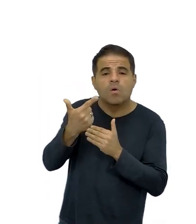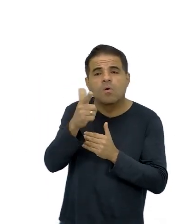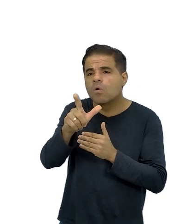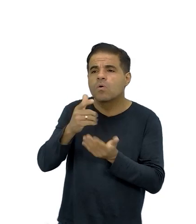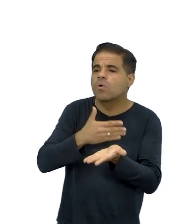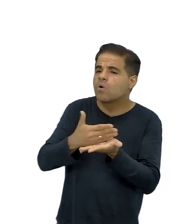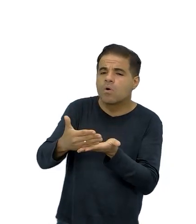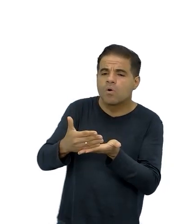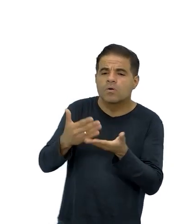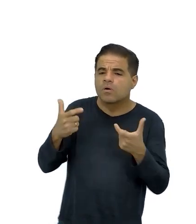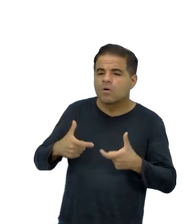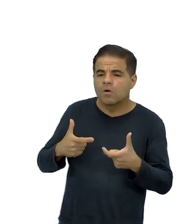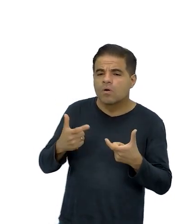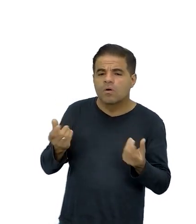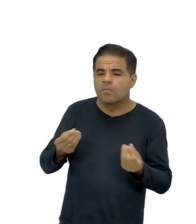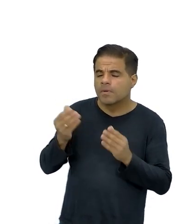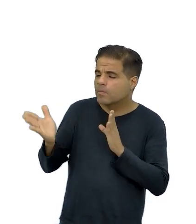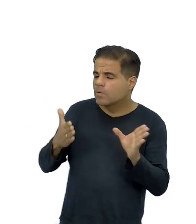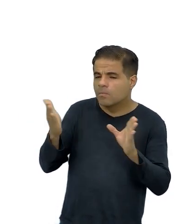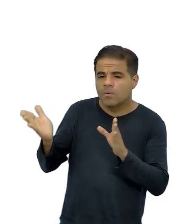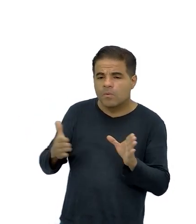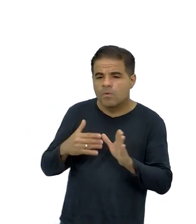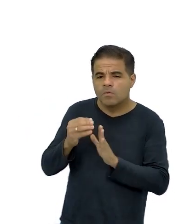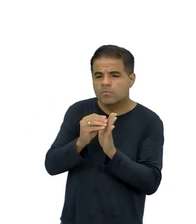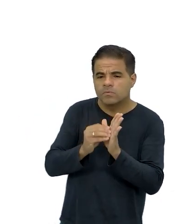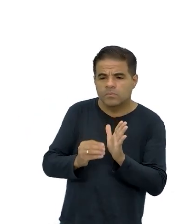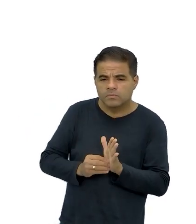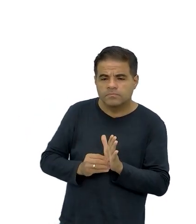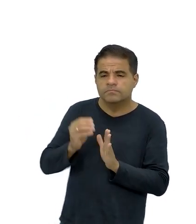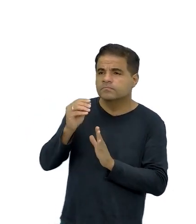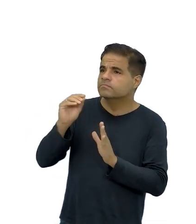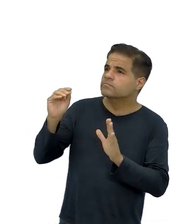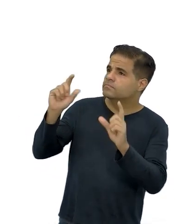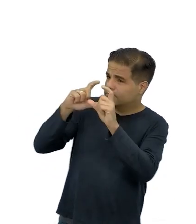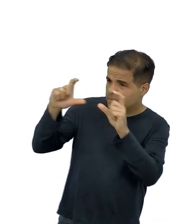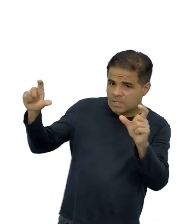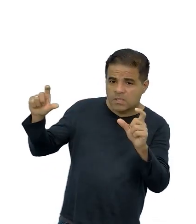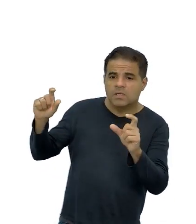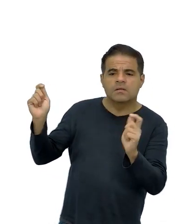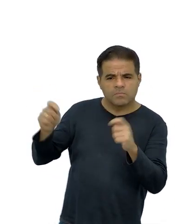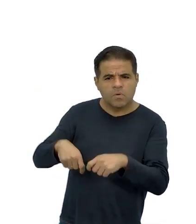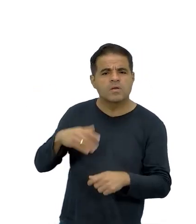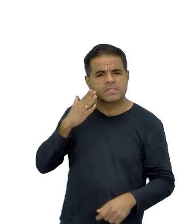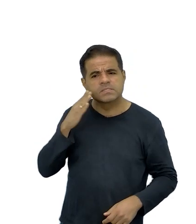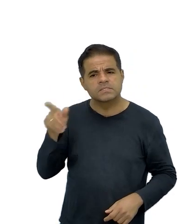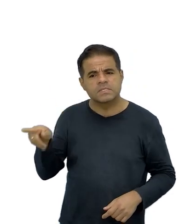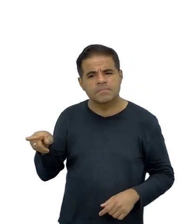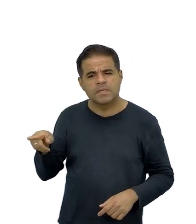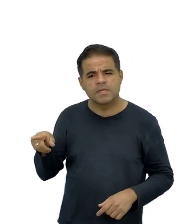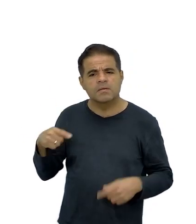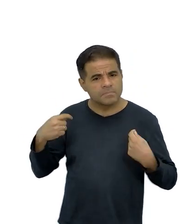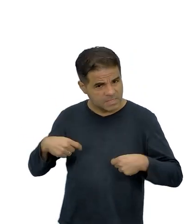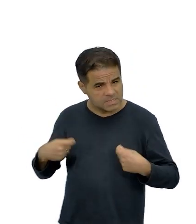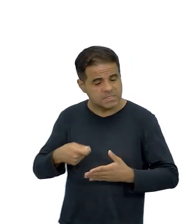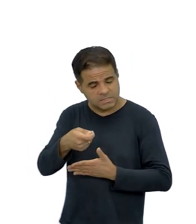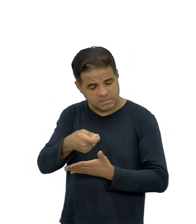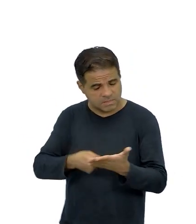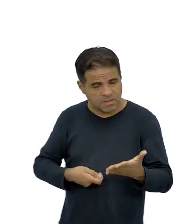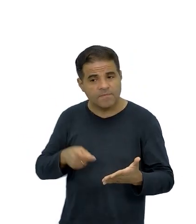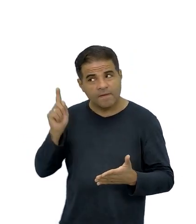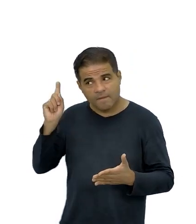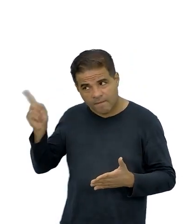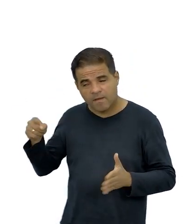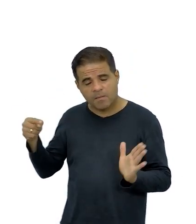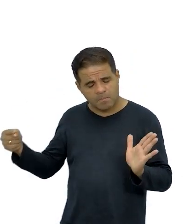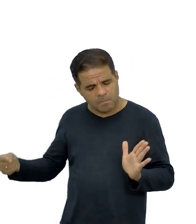onde deverão iniciar a produção, colocar o trecho na lousa mesmo para que eles saibam que deve escrever a partir